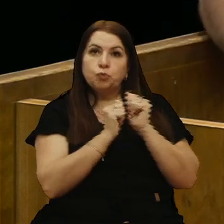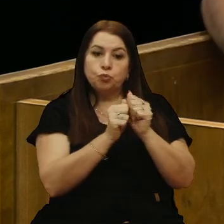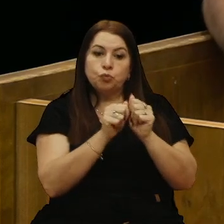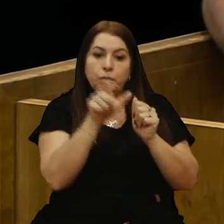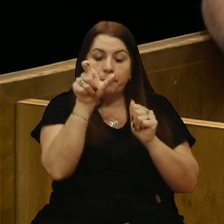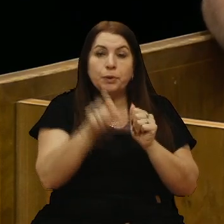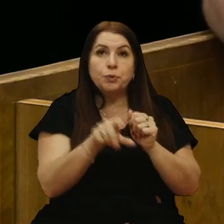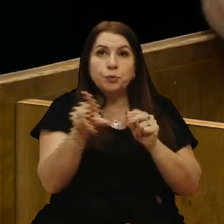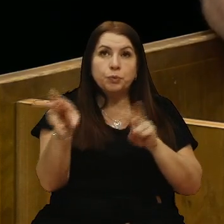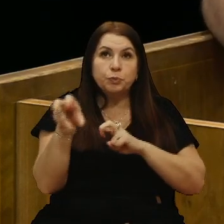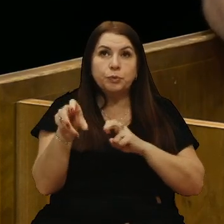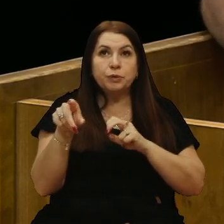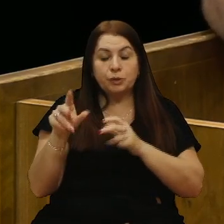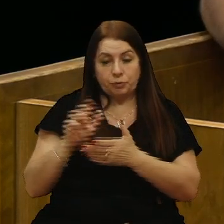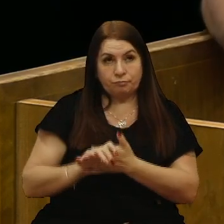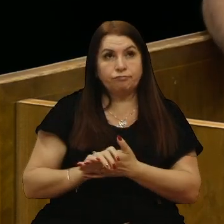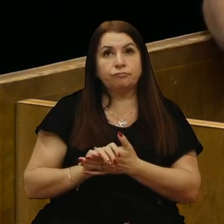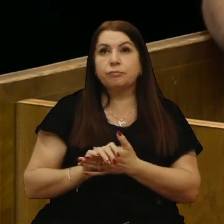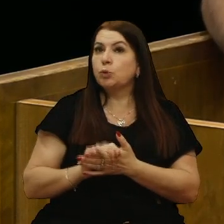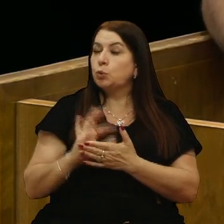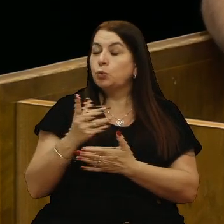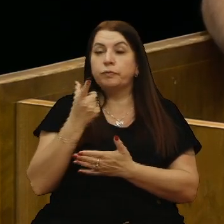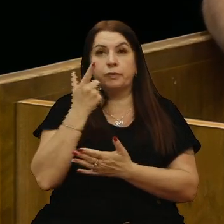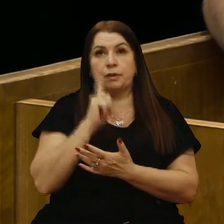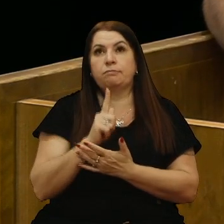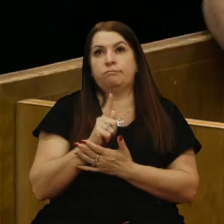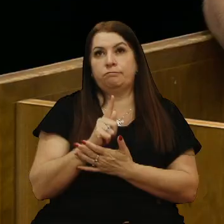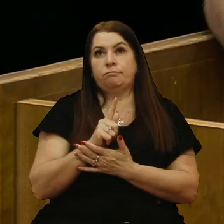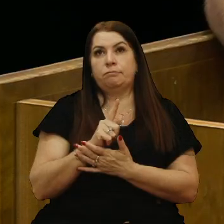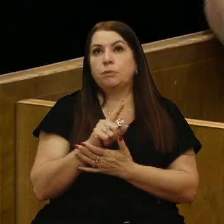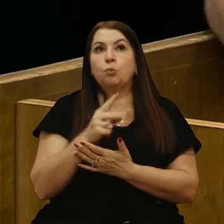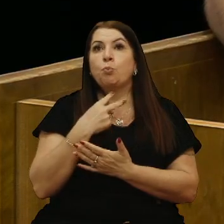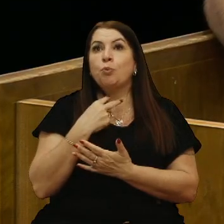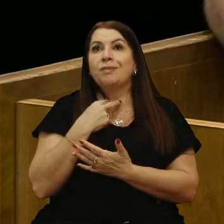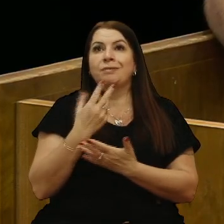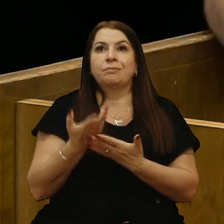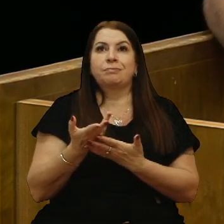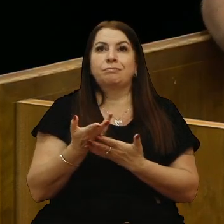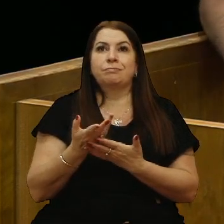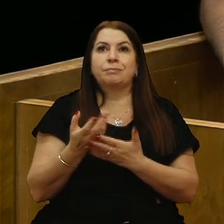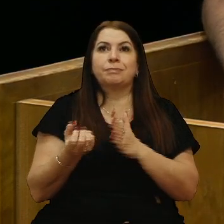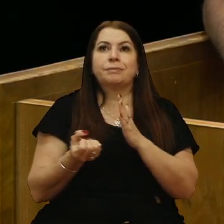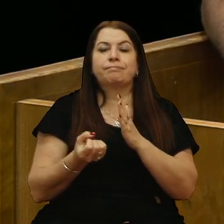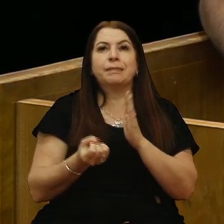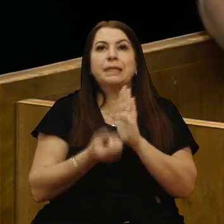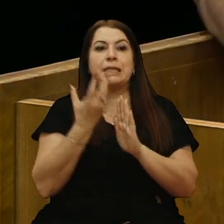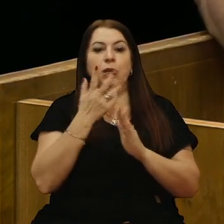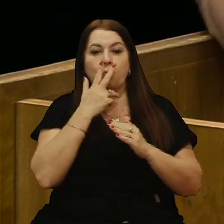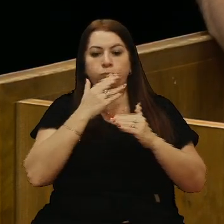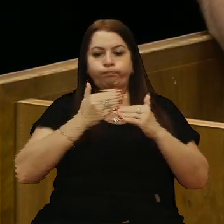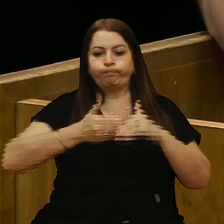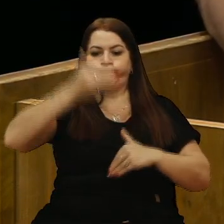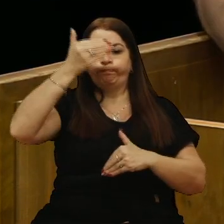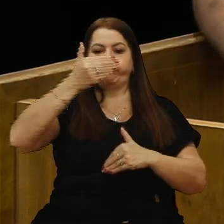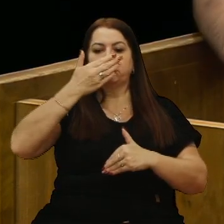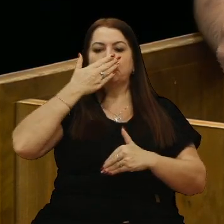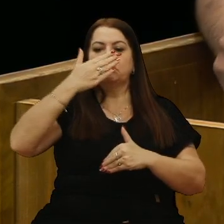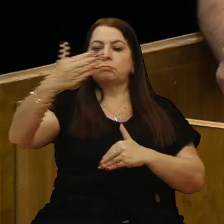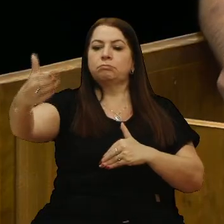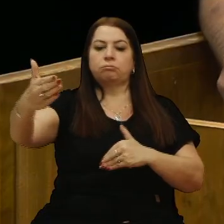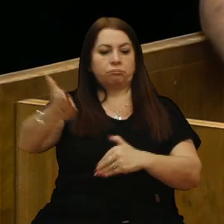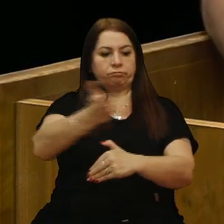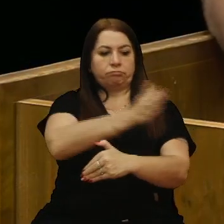com o pessoal do interior, todos vão ganhar. Nós não podemos criar um muro entre o